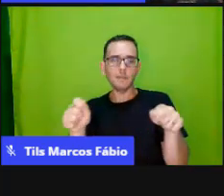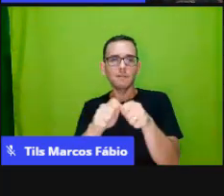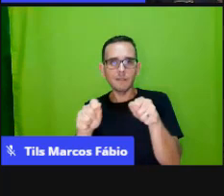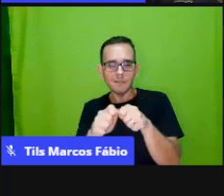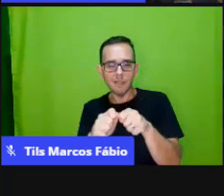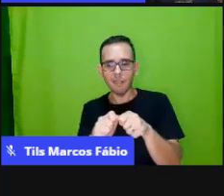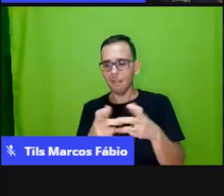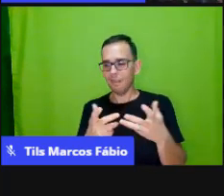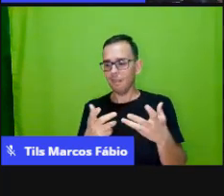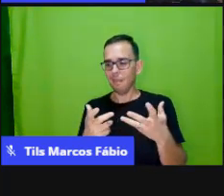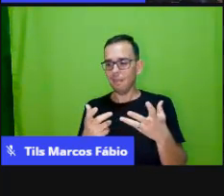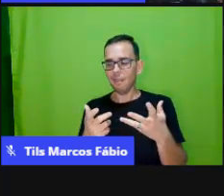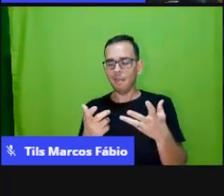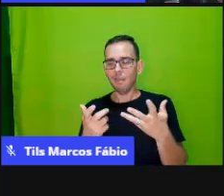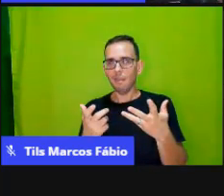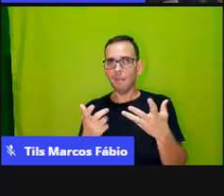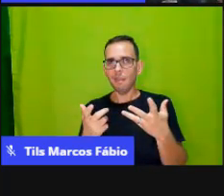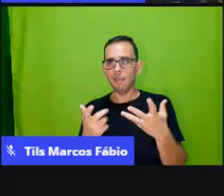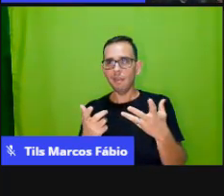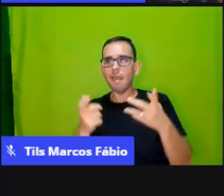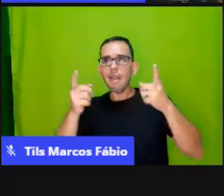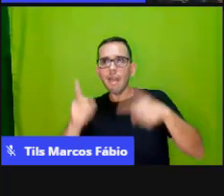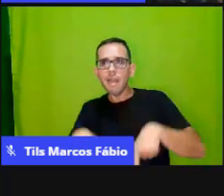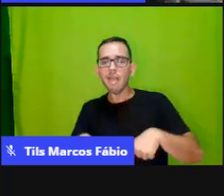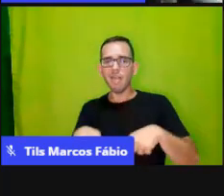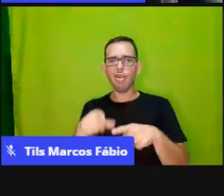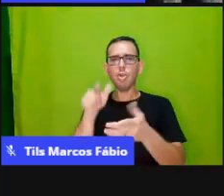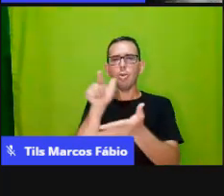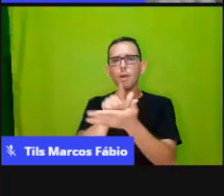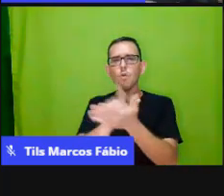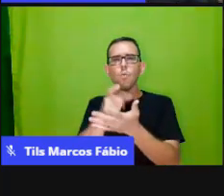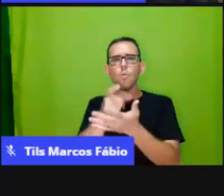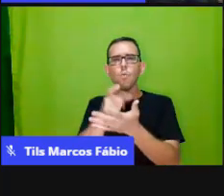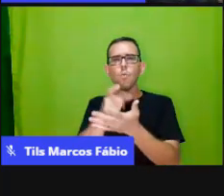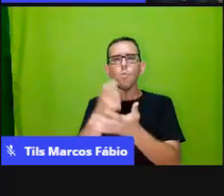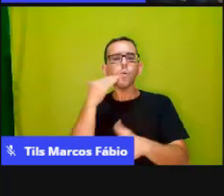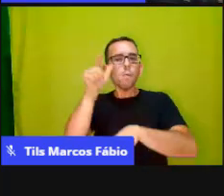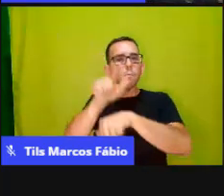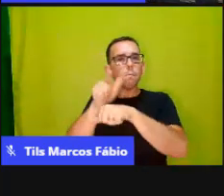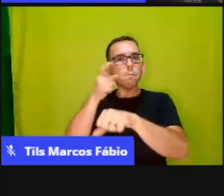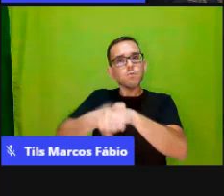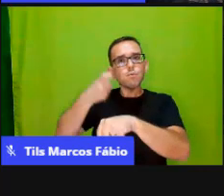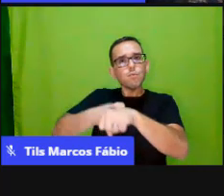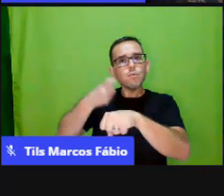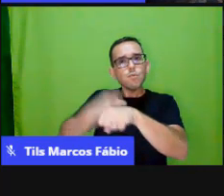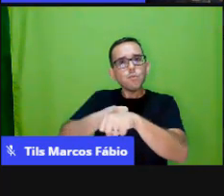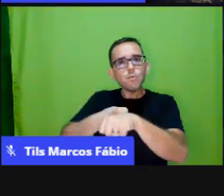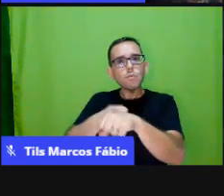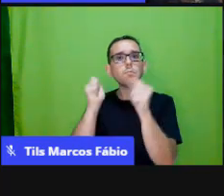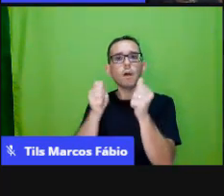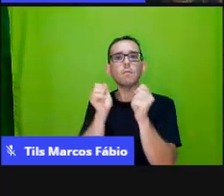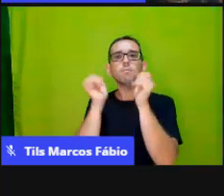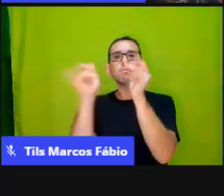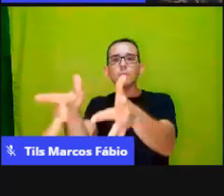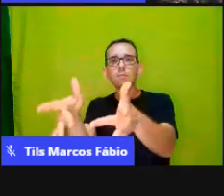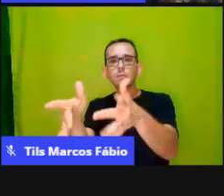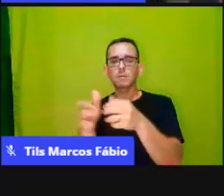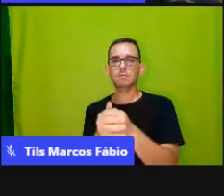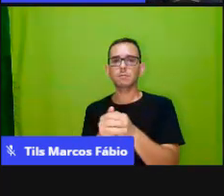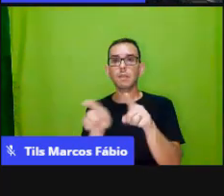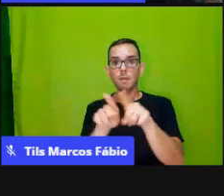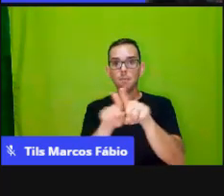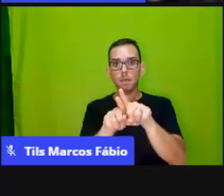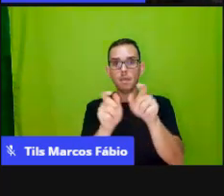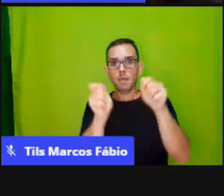essa caixa de papelão que o tutor fechou e colocou uma abertura, até no formato de um gatinho, e na foto ao